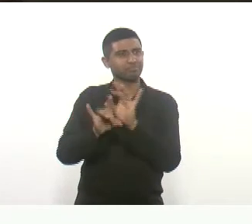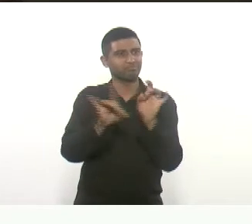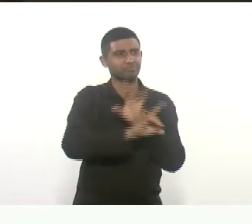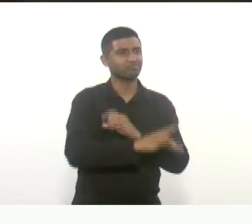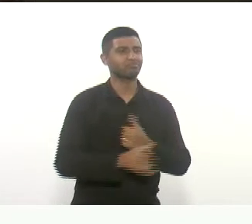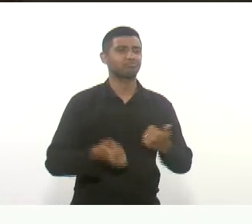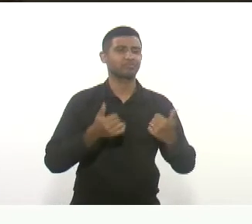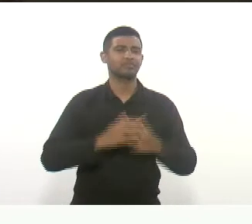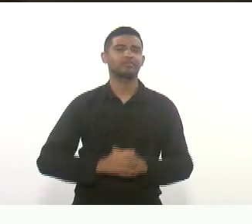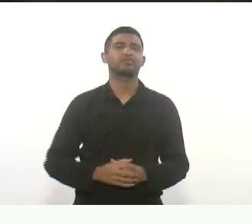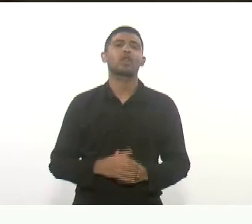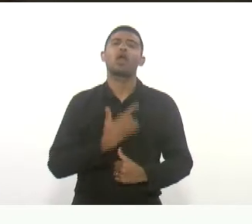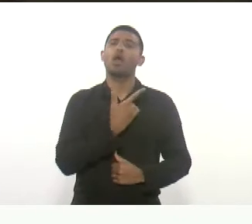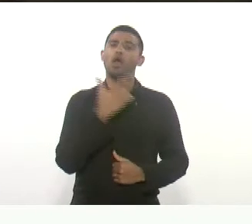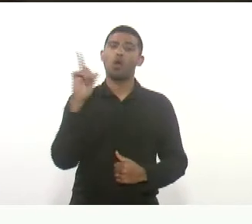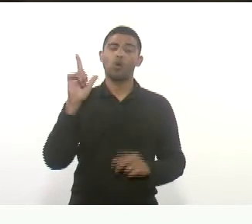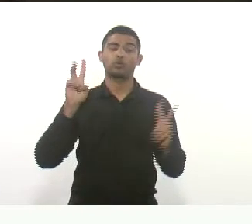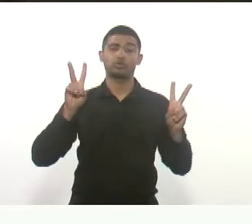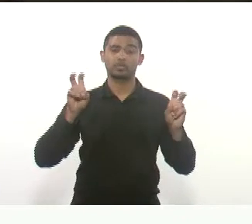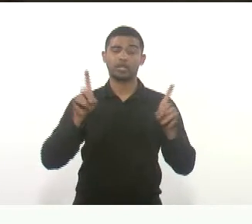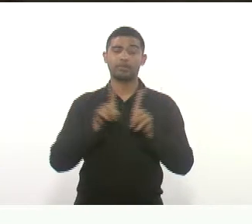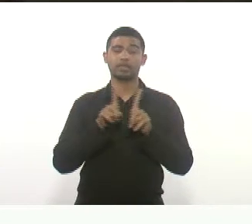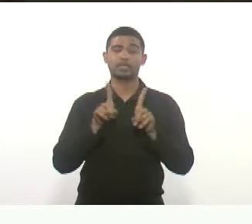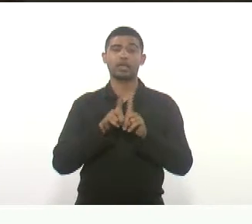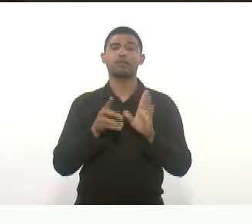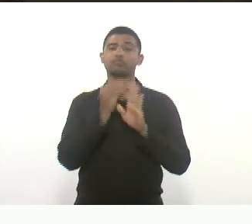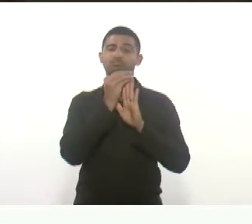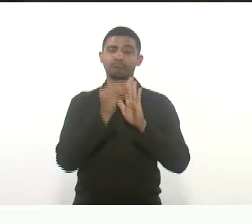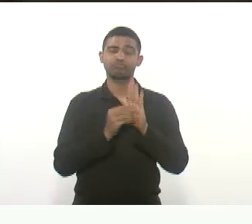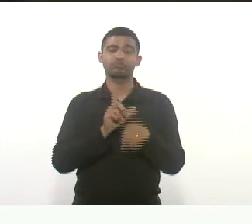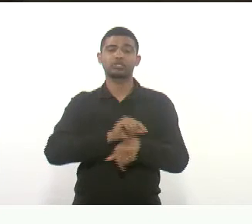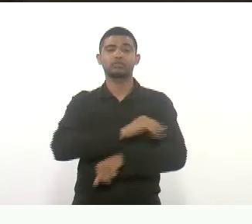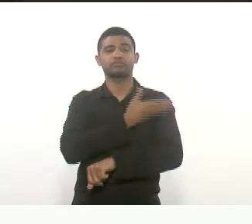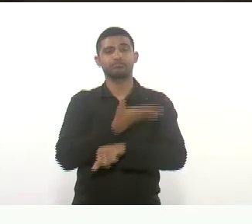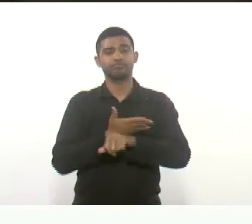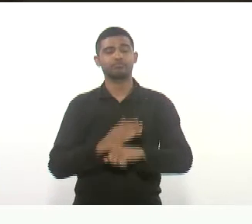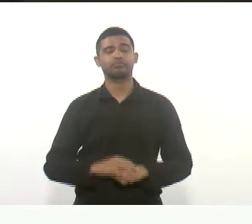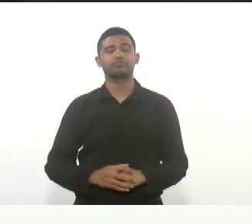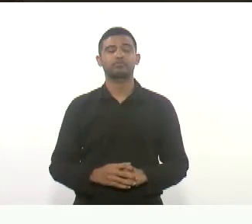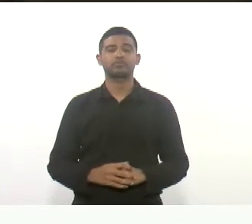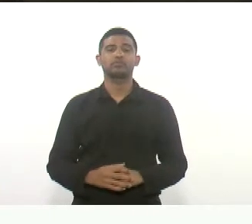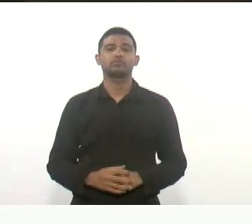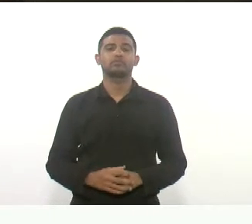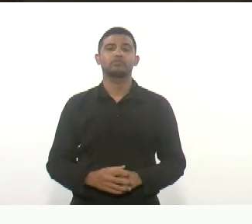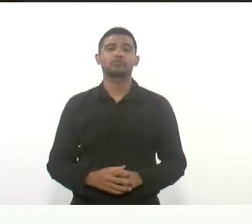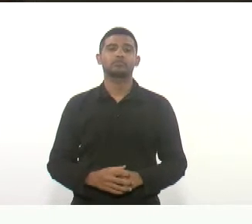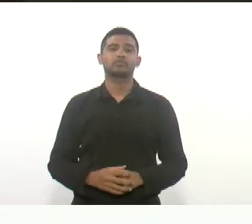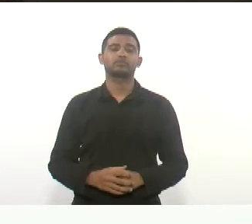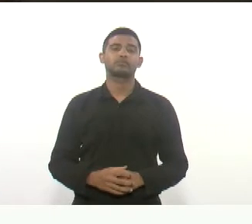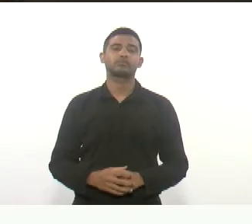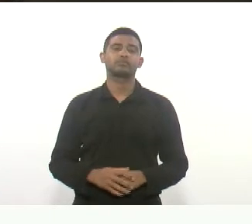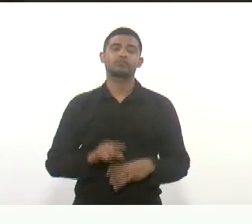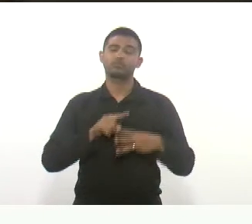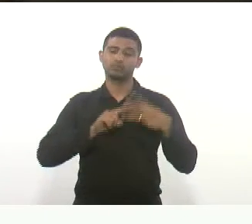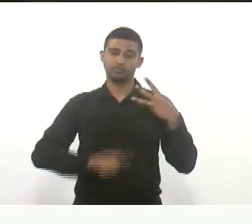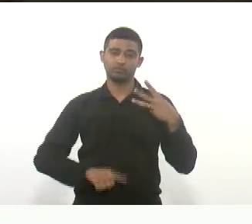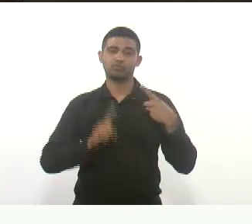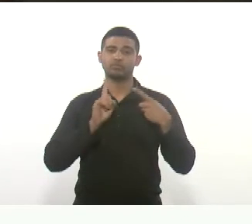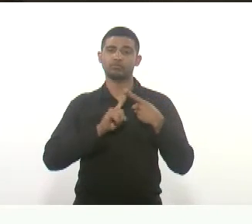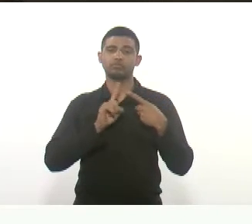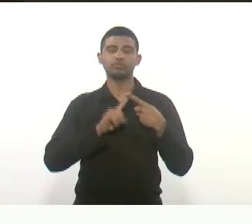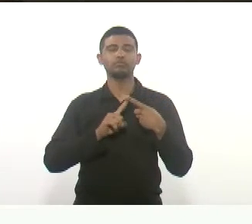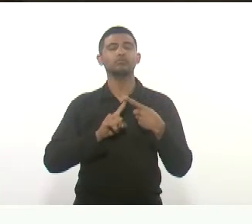outra questão também, incluir nessa questão turno integral, que 3 aspectos. A Secretaria